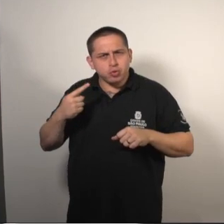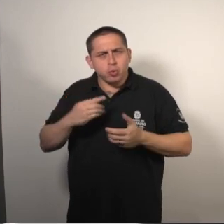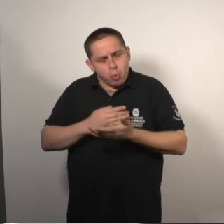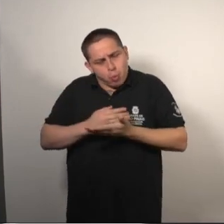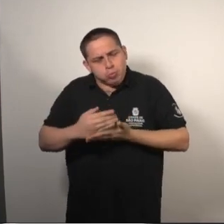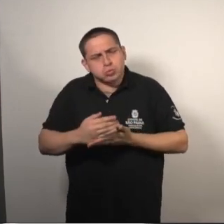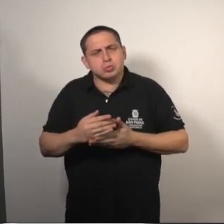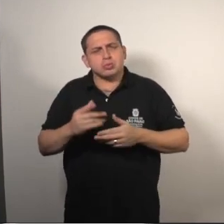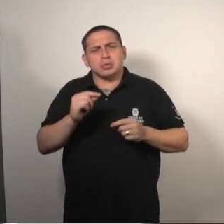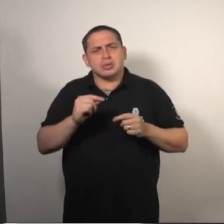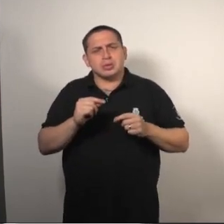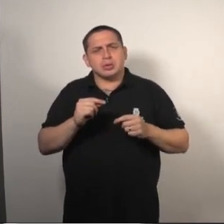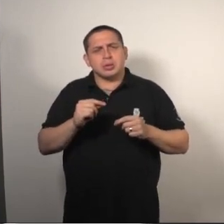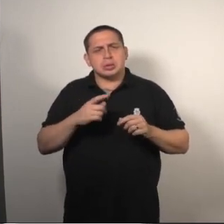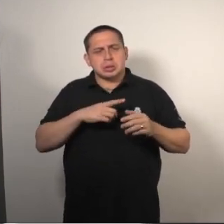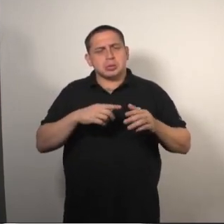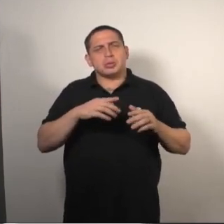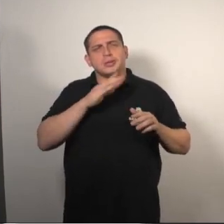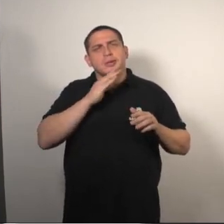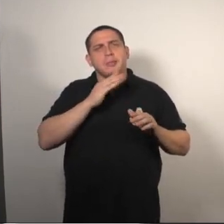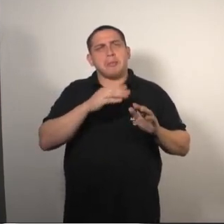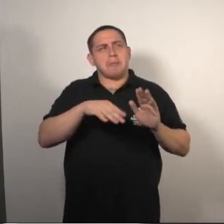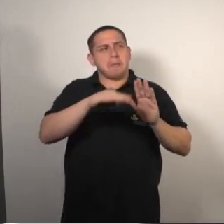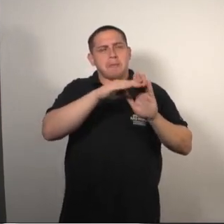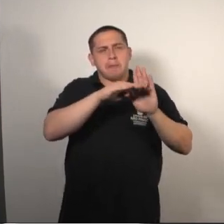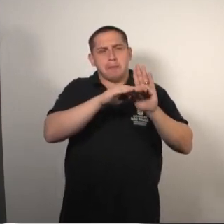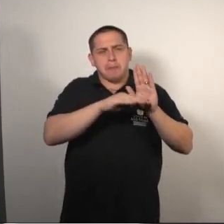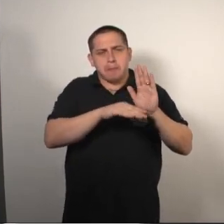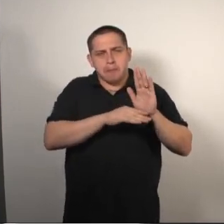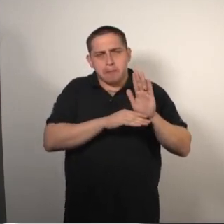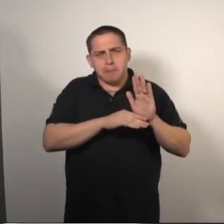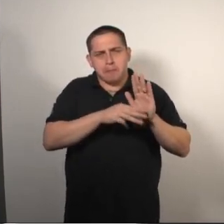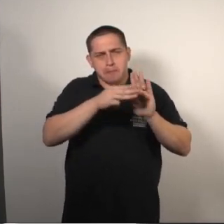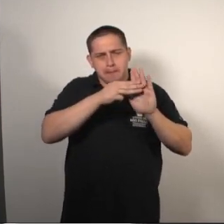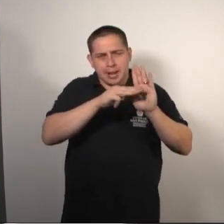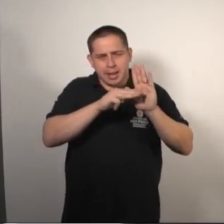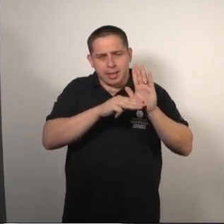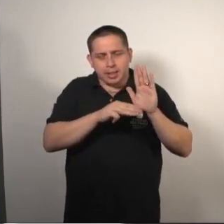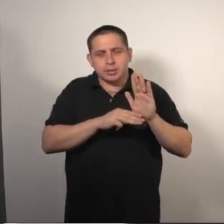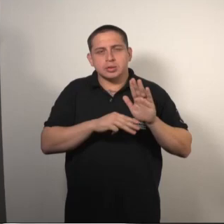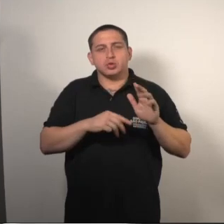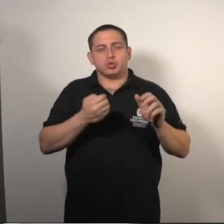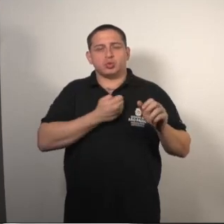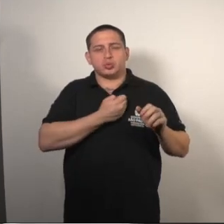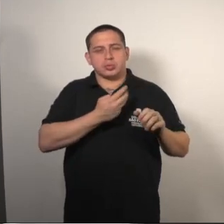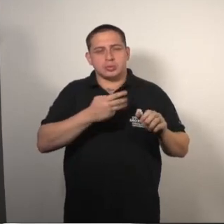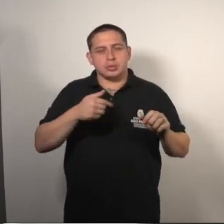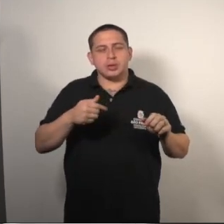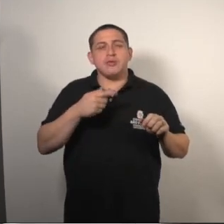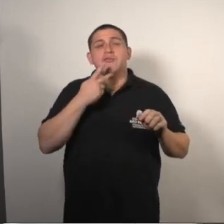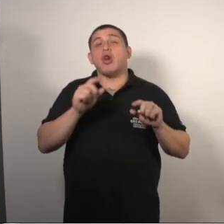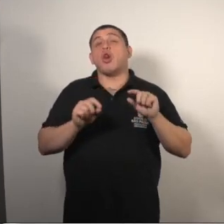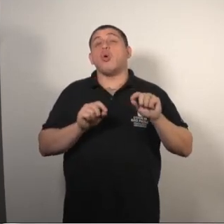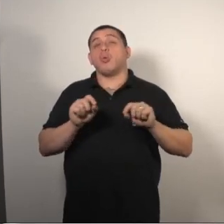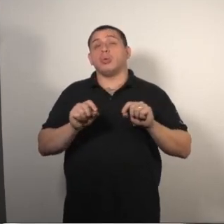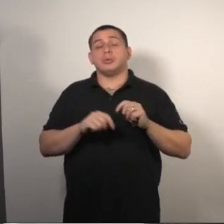do plano de metas, o programa de metas, a meta 37, fala justamente sobre a manutenção de pontes e